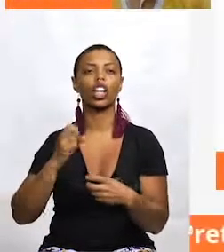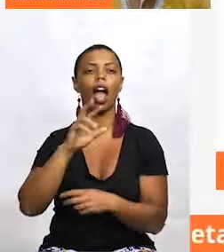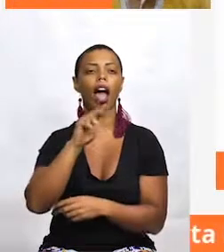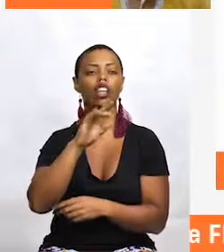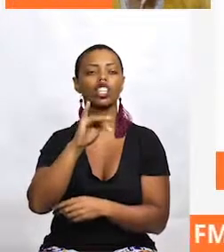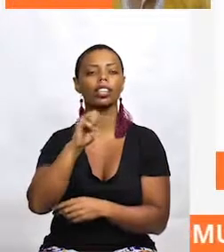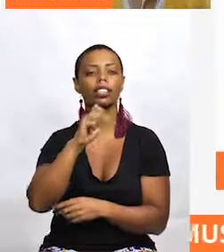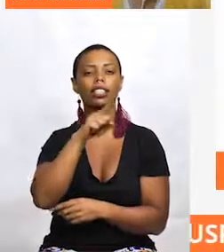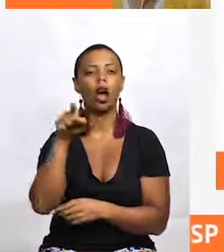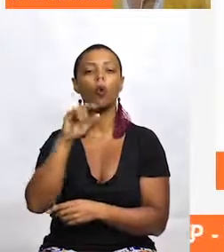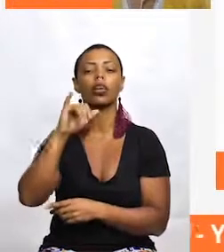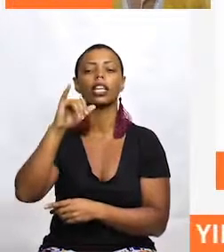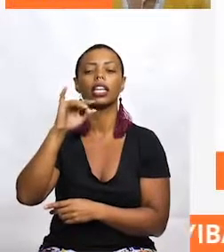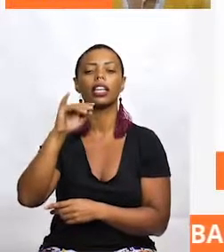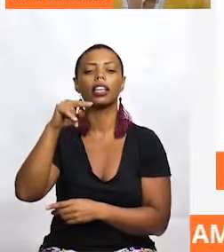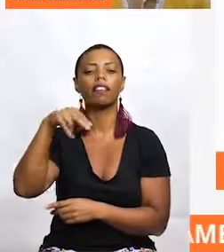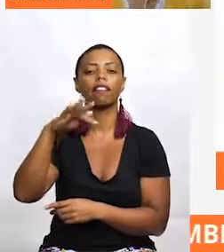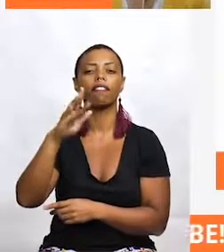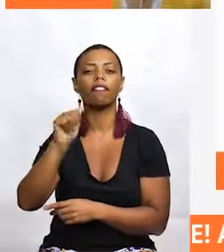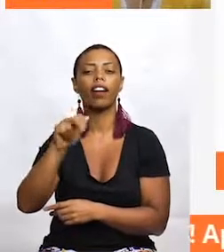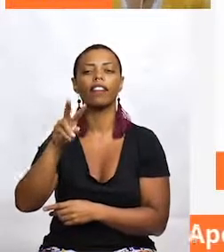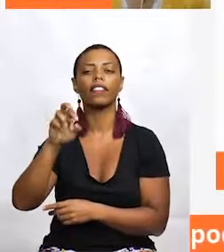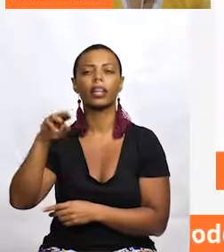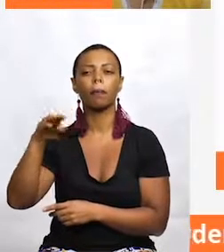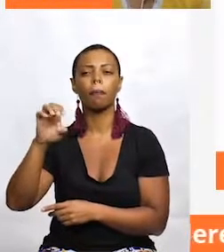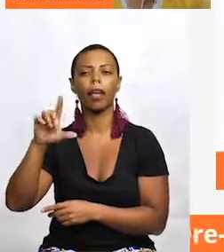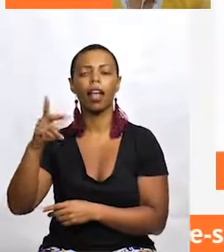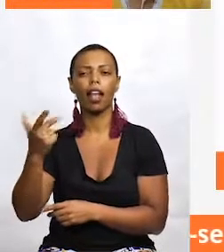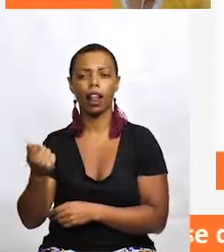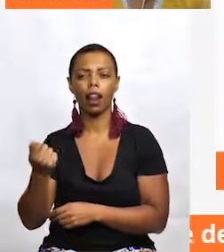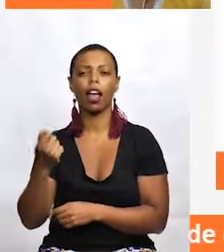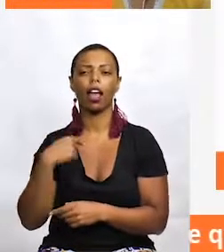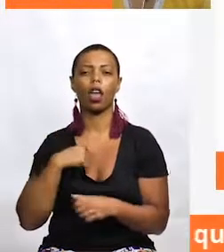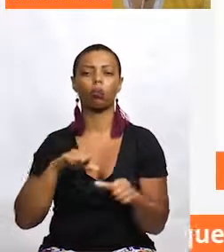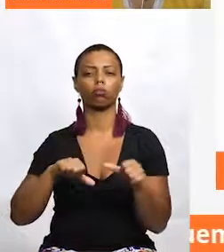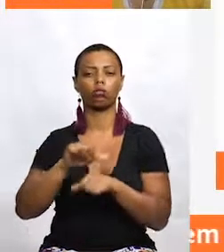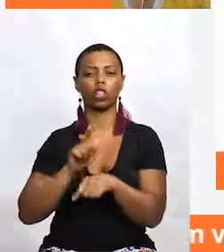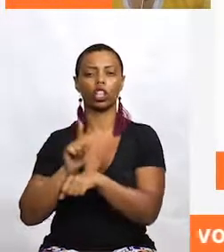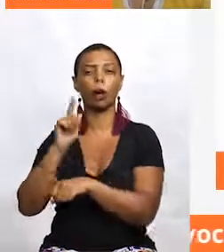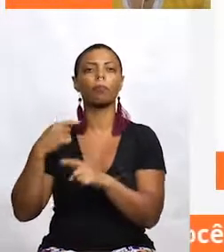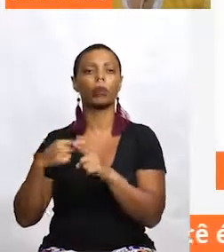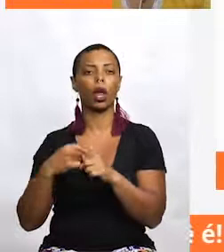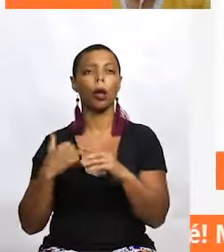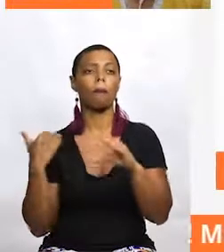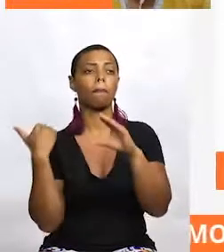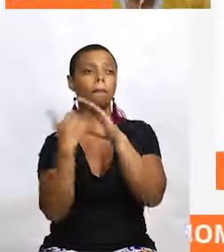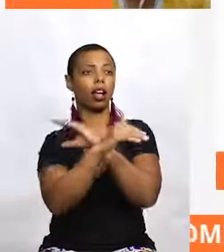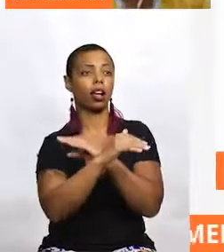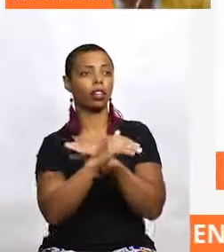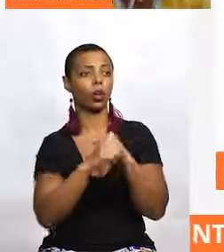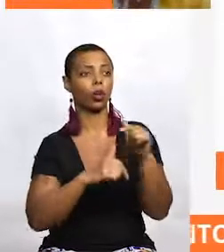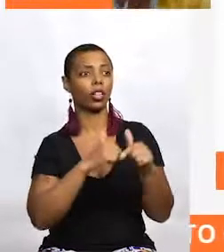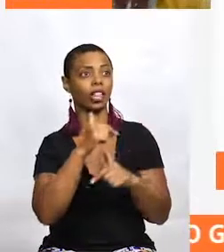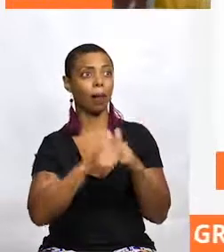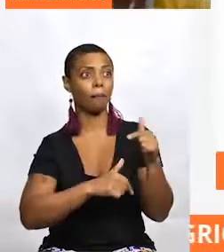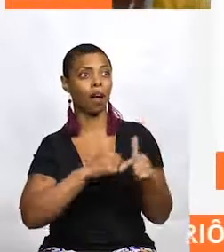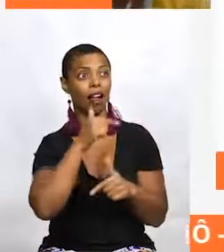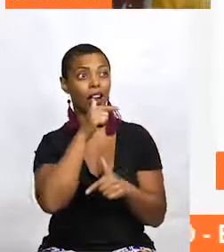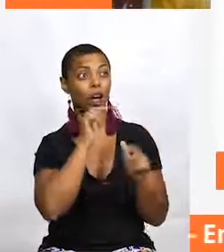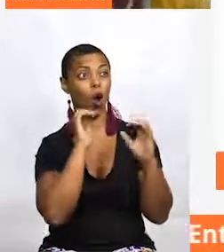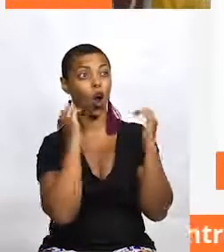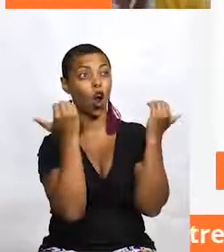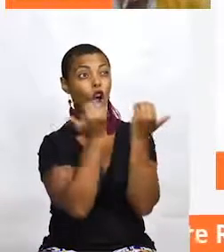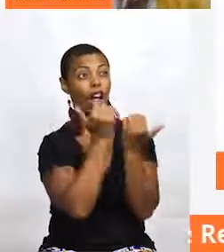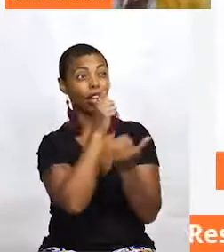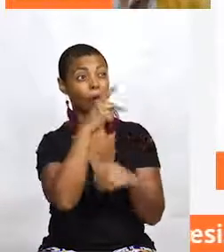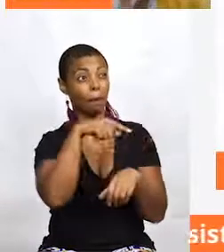eu mandei um trabalho para um congresso no exterior e esse gerente não queria que eu fosse de